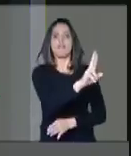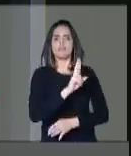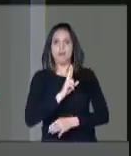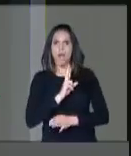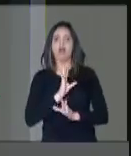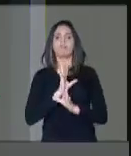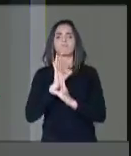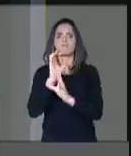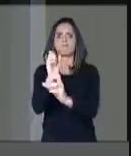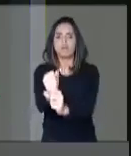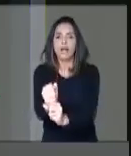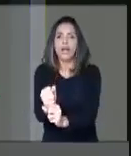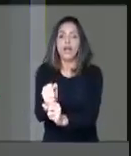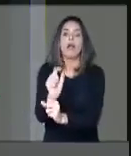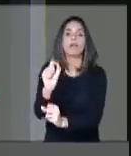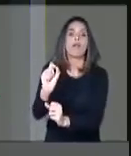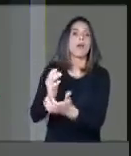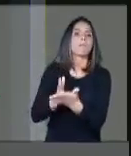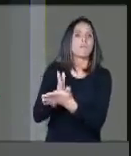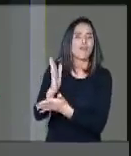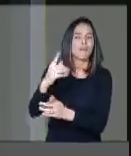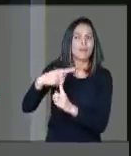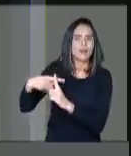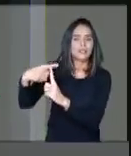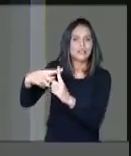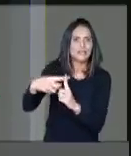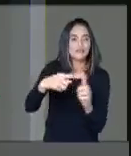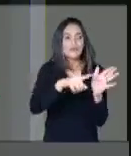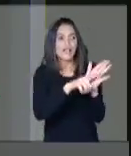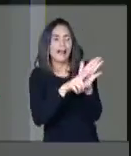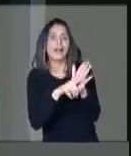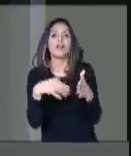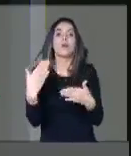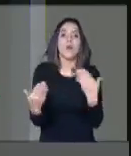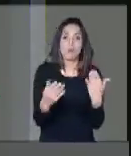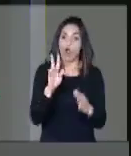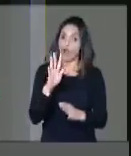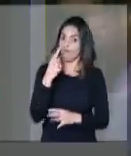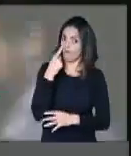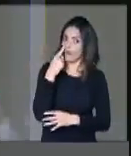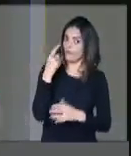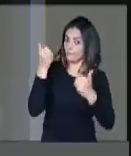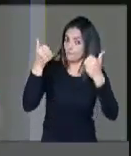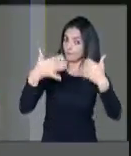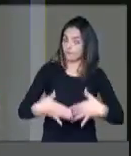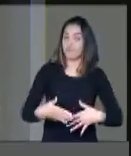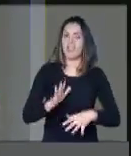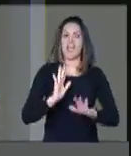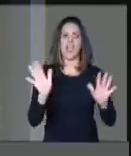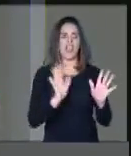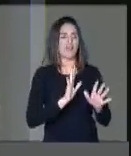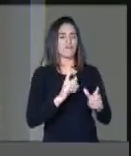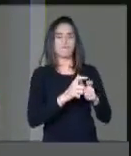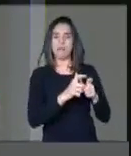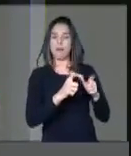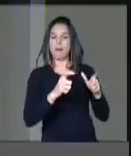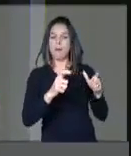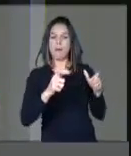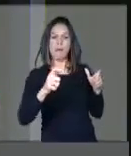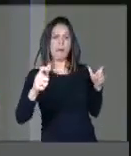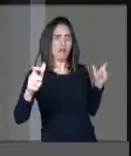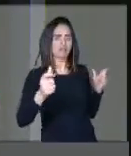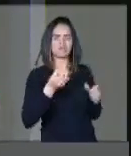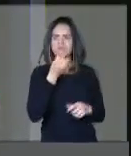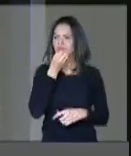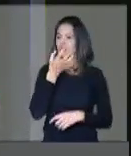governo Bolsonaro como caiu, vejam como aumentou a rejeição ao